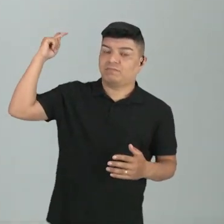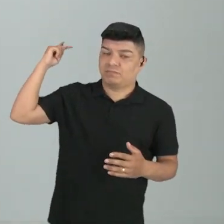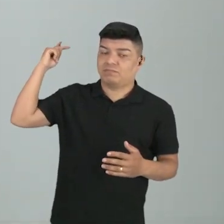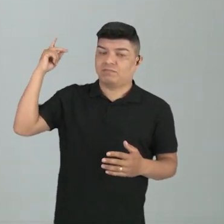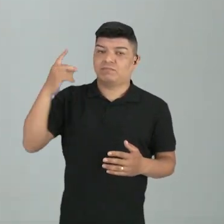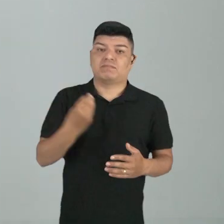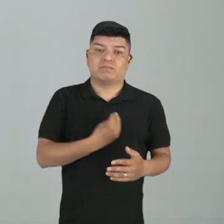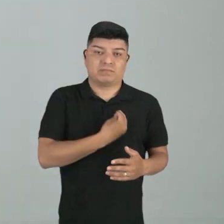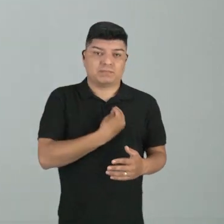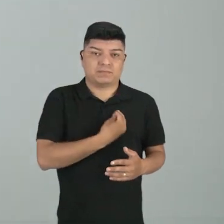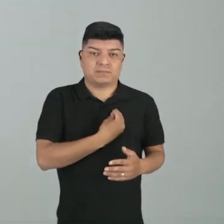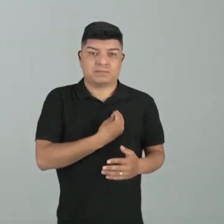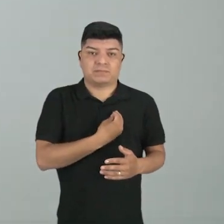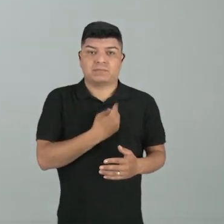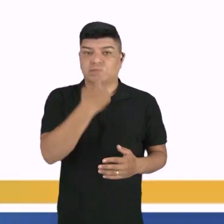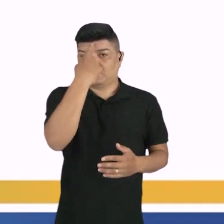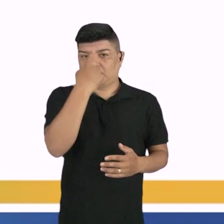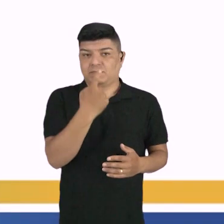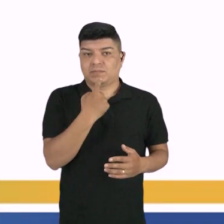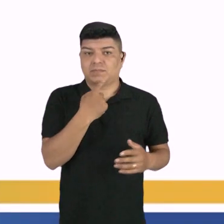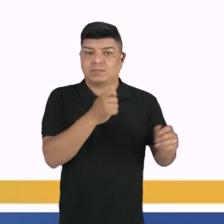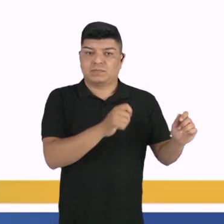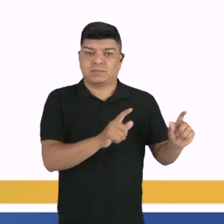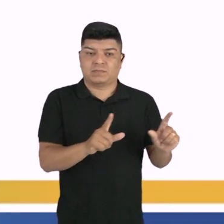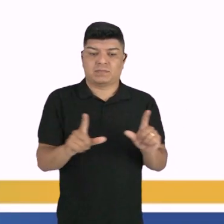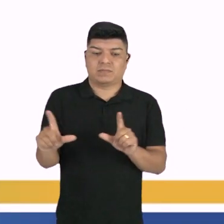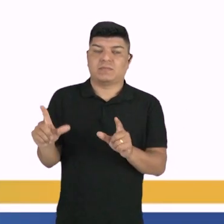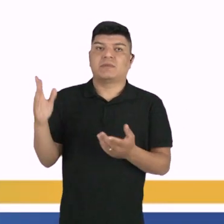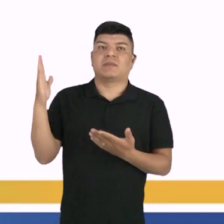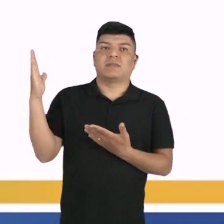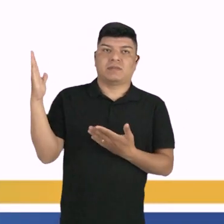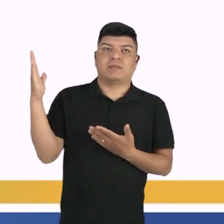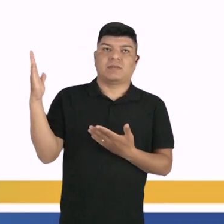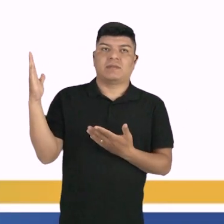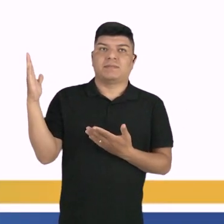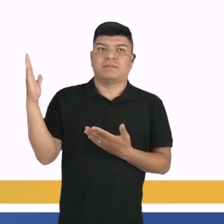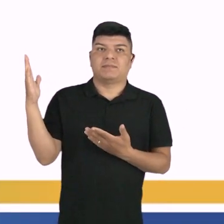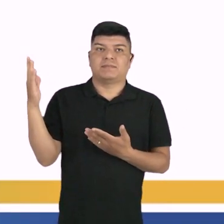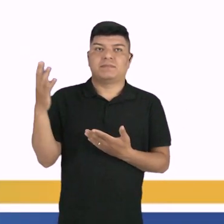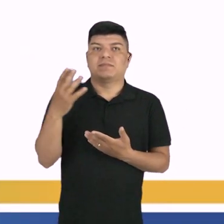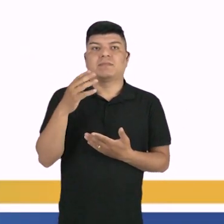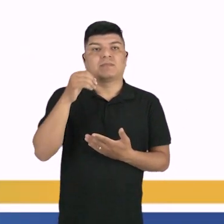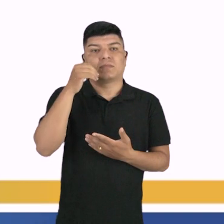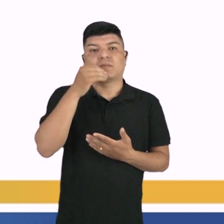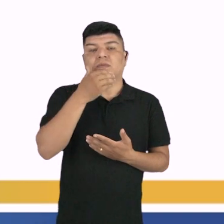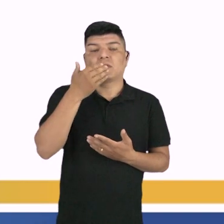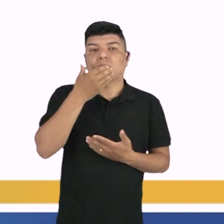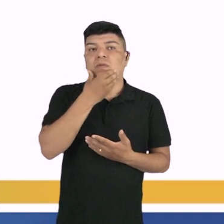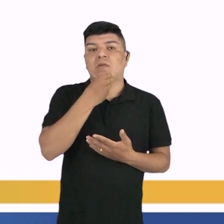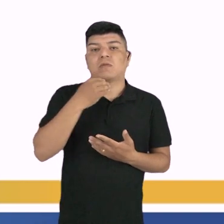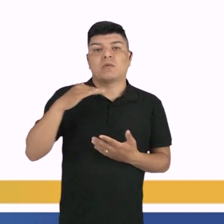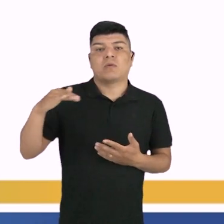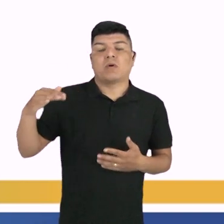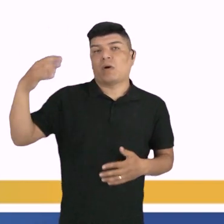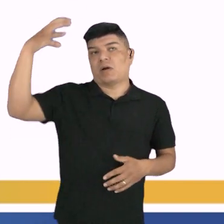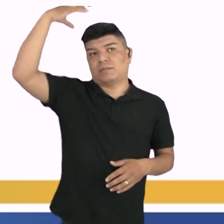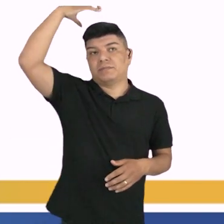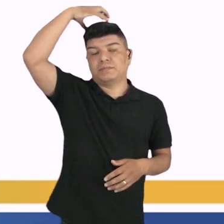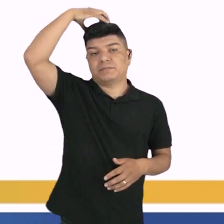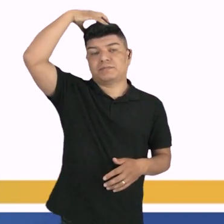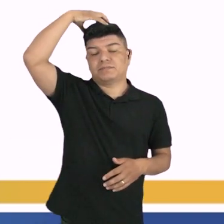Então visualize em tela, justamente onde aparece a capa da obra O Príncipe, nós temos dois